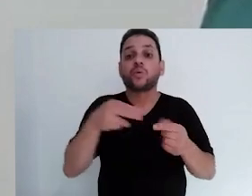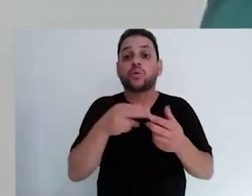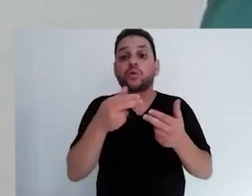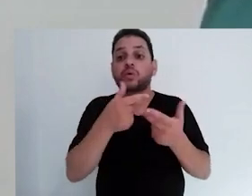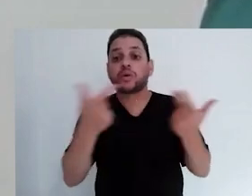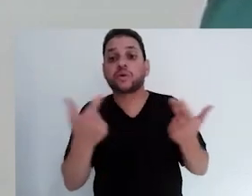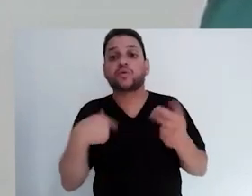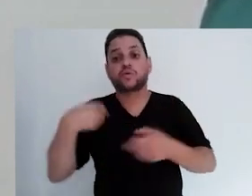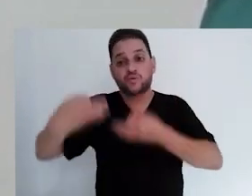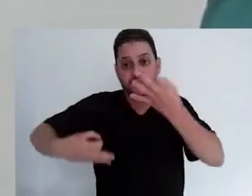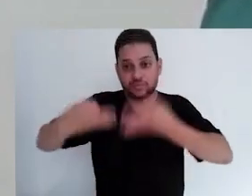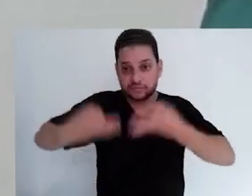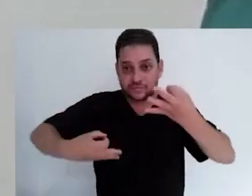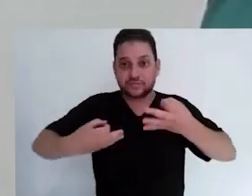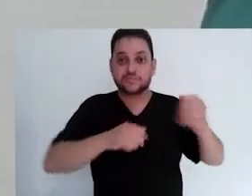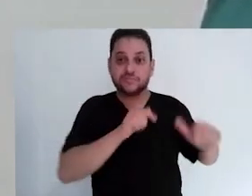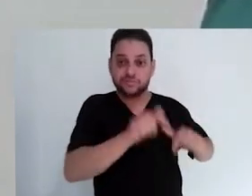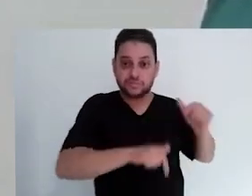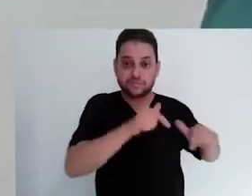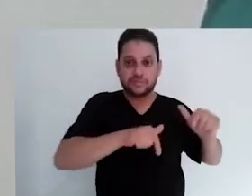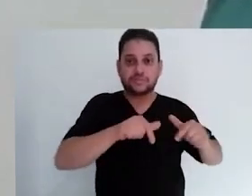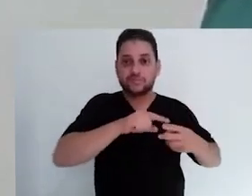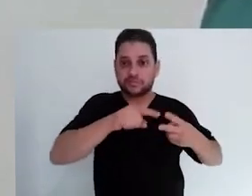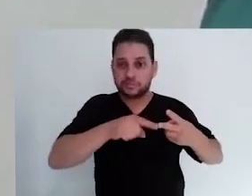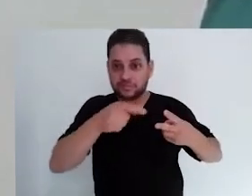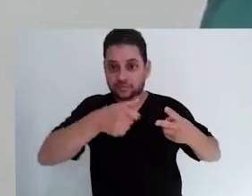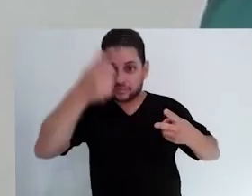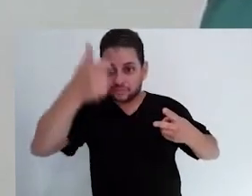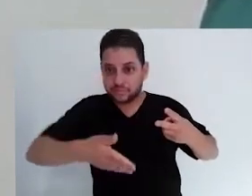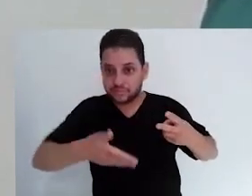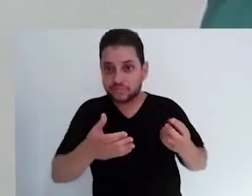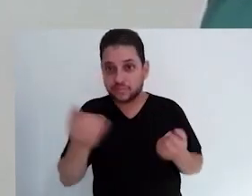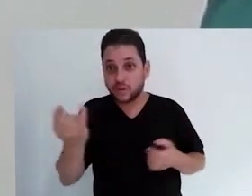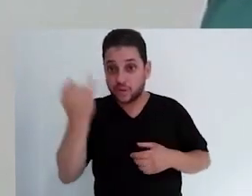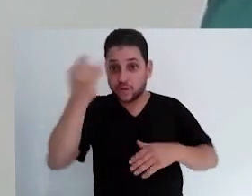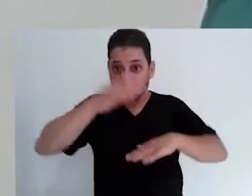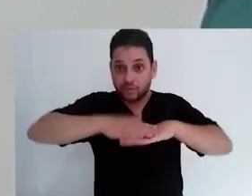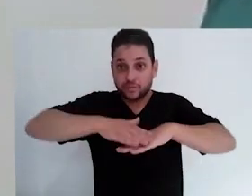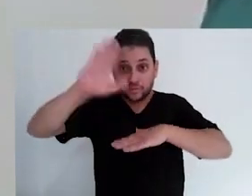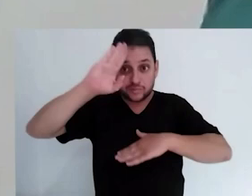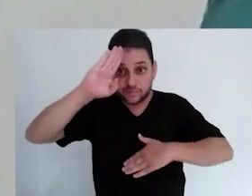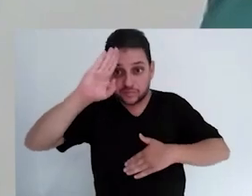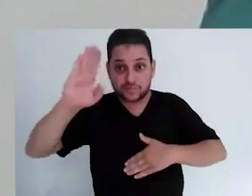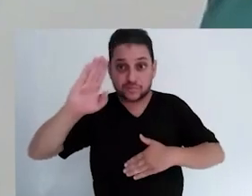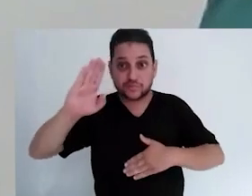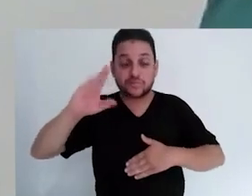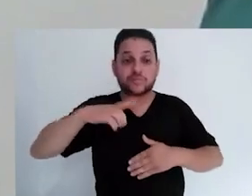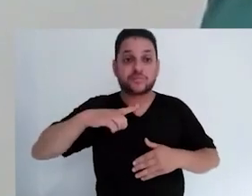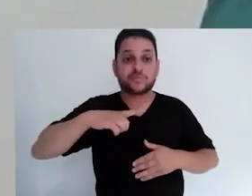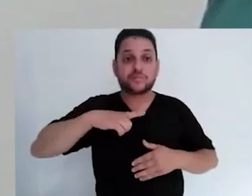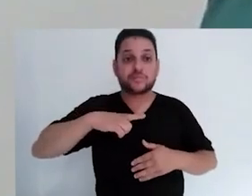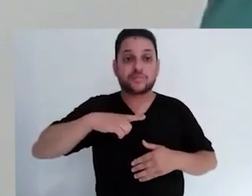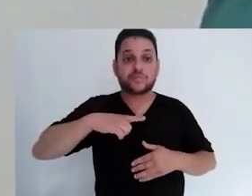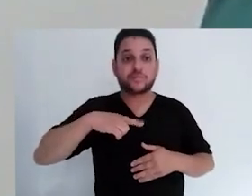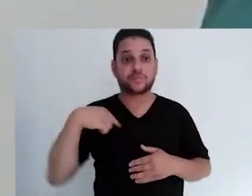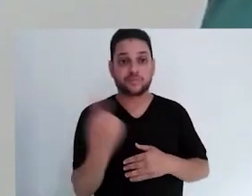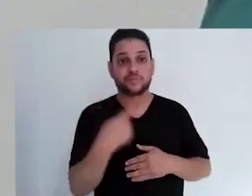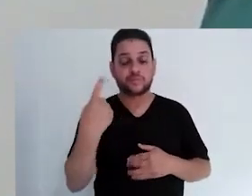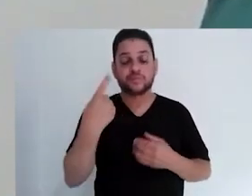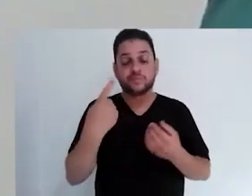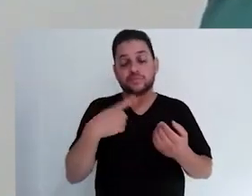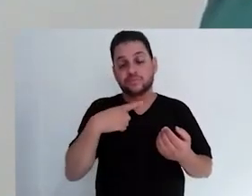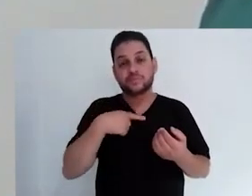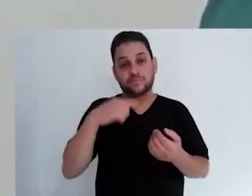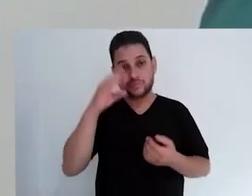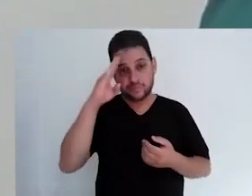servidores, mas eu acho que mais importante do que isso, embora isso de fato seja extremamente importante, egoisticamente falando do nosso lado, isso para a gente é muito